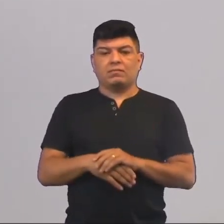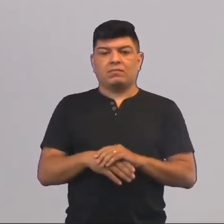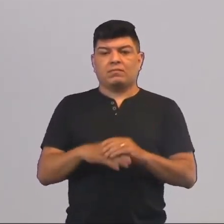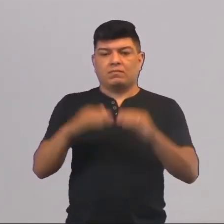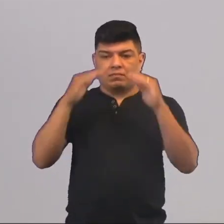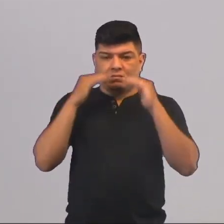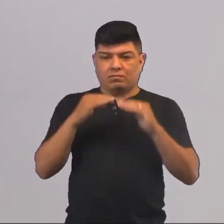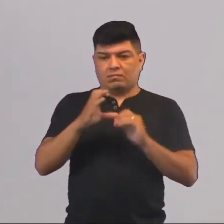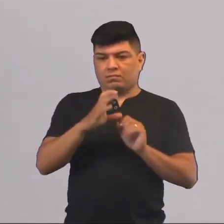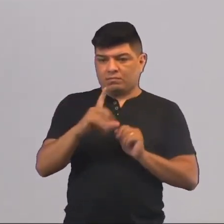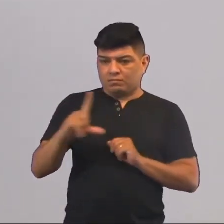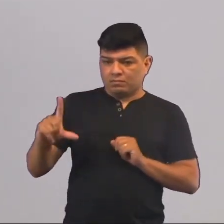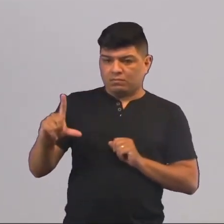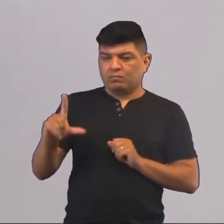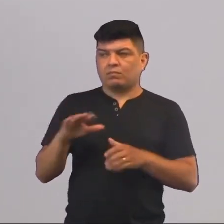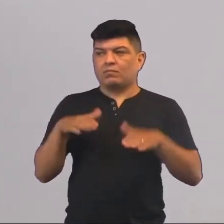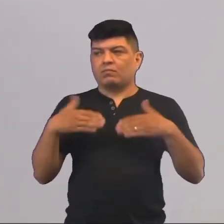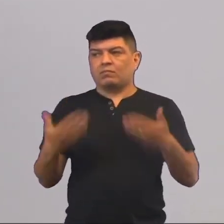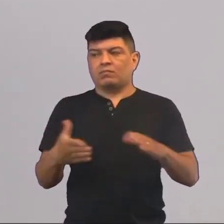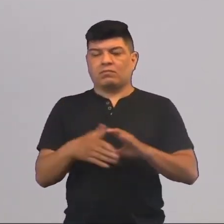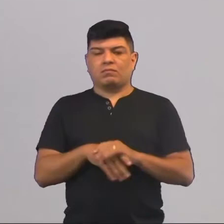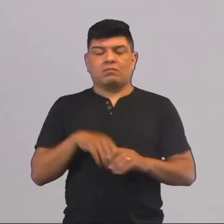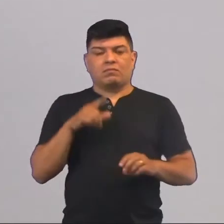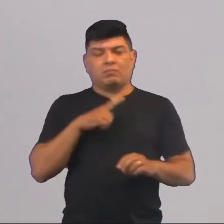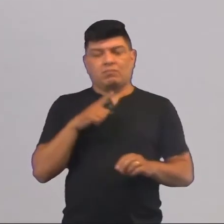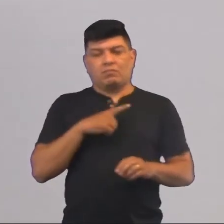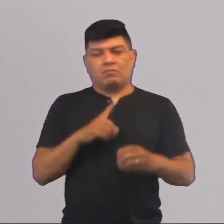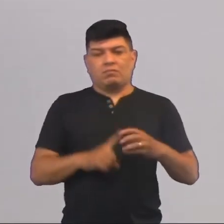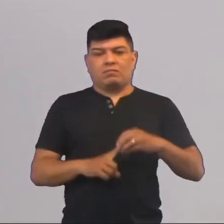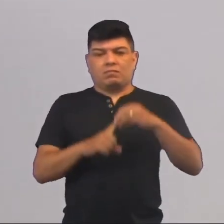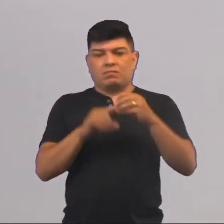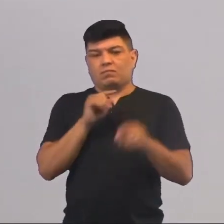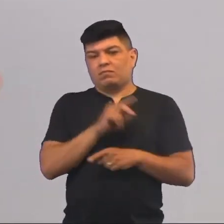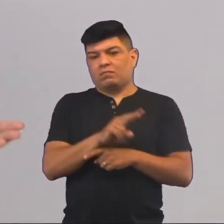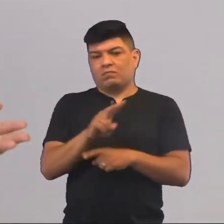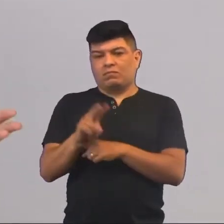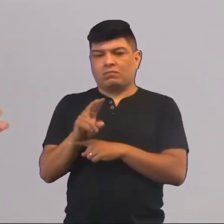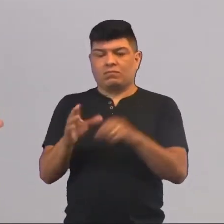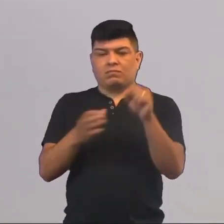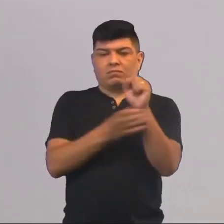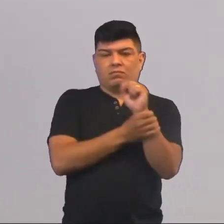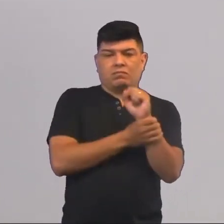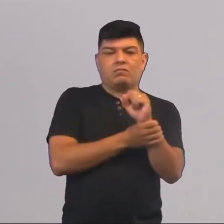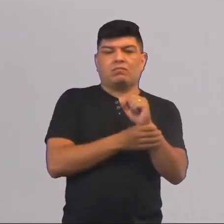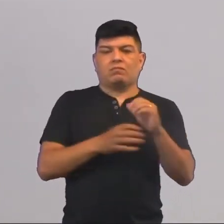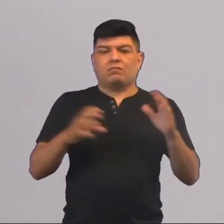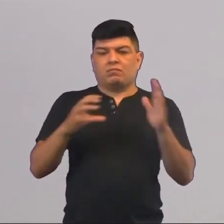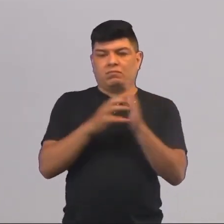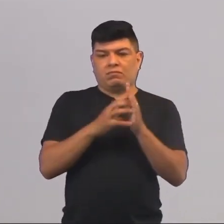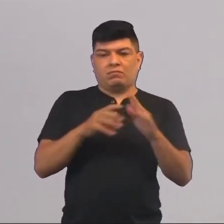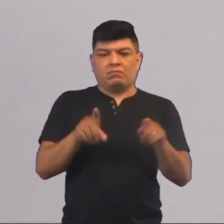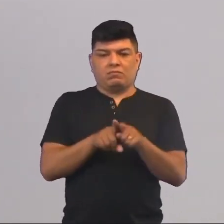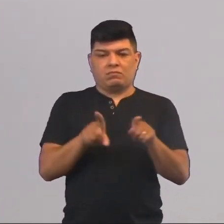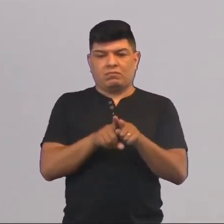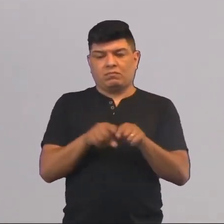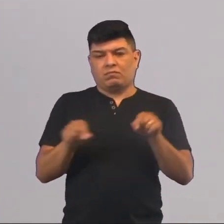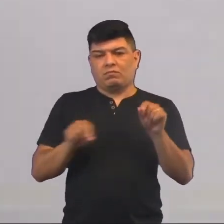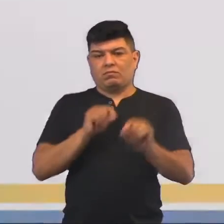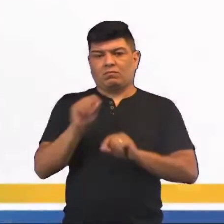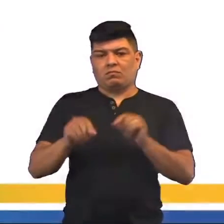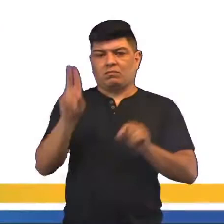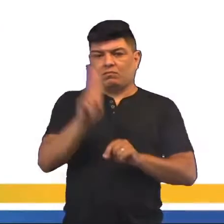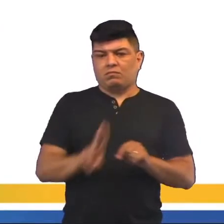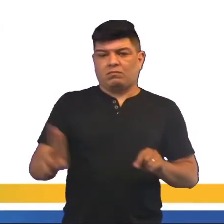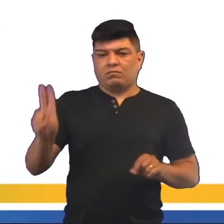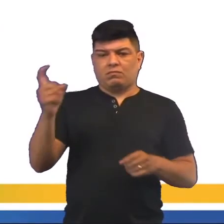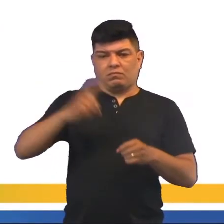uma classificação, que vão ser quais? Nós temos as unidades de conservação de proteção integral e as unidades de conservação de